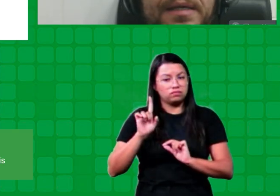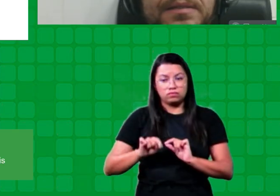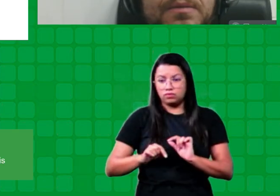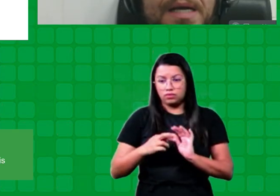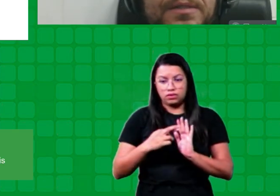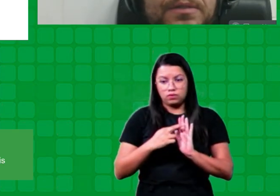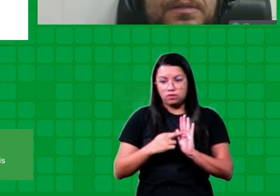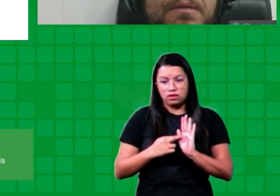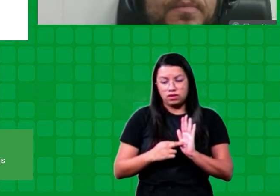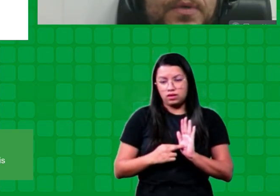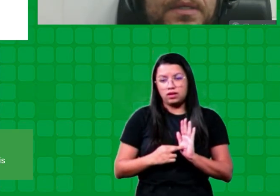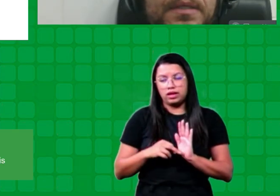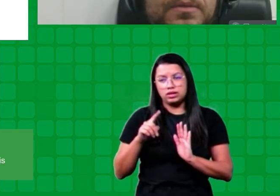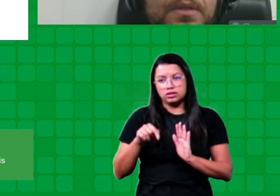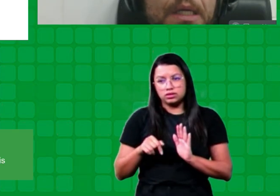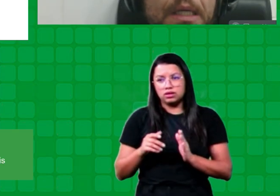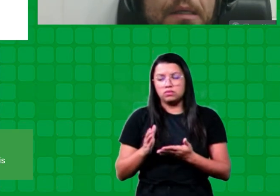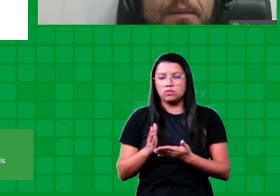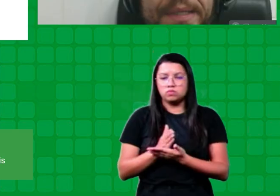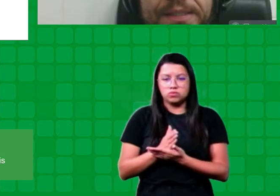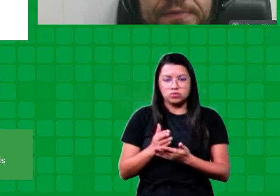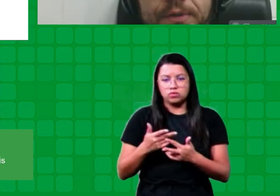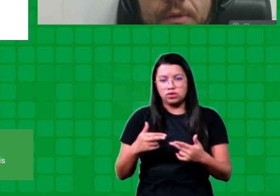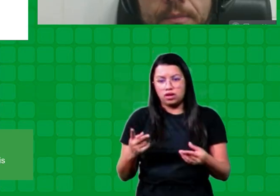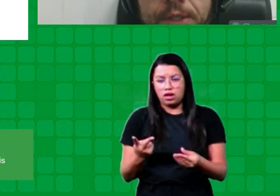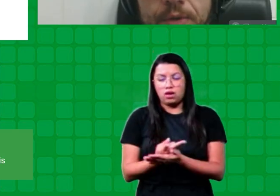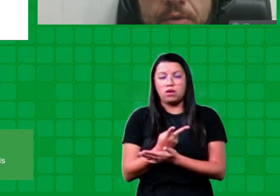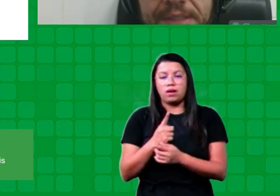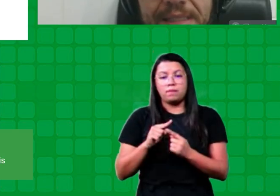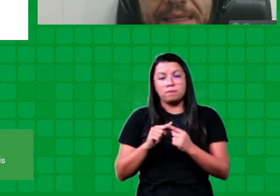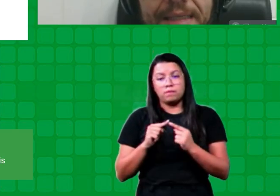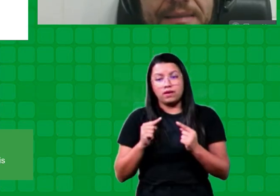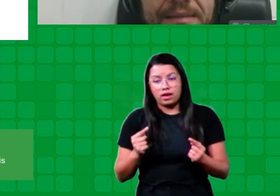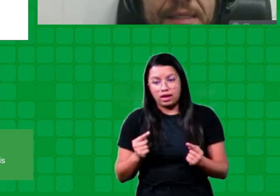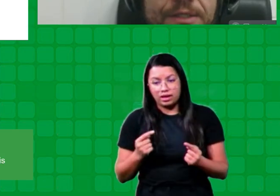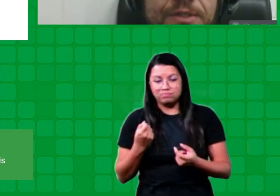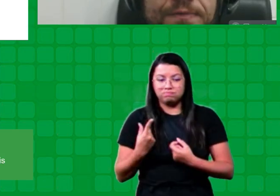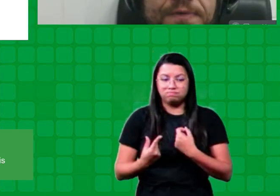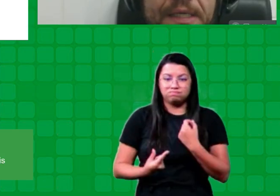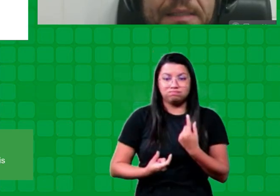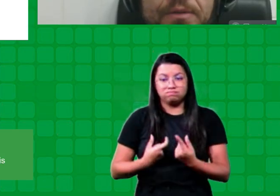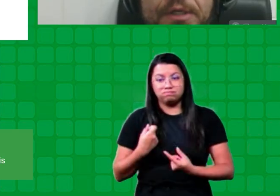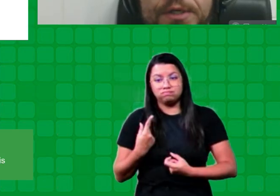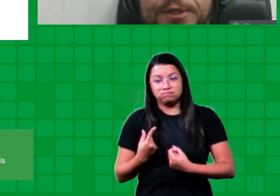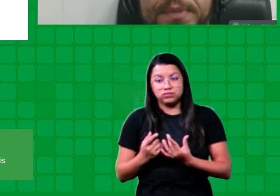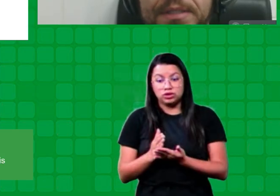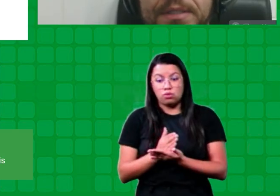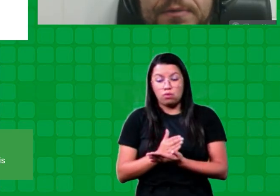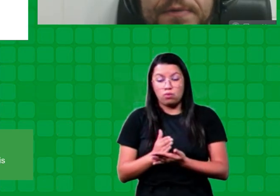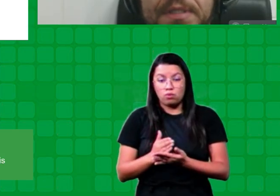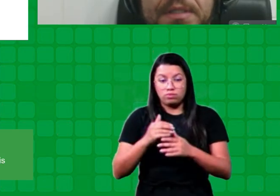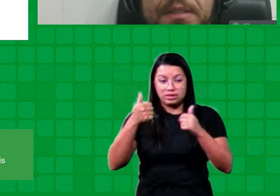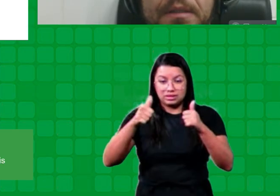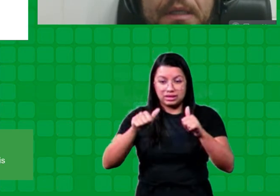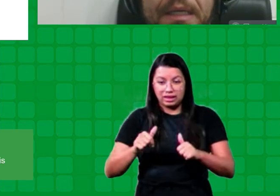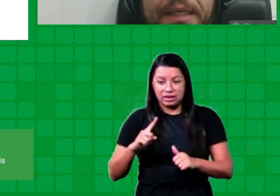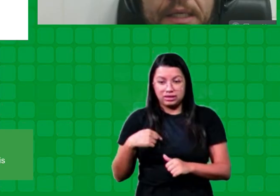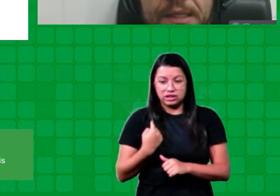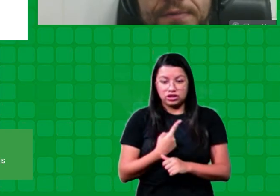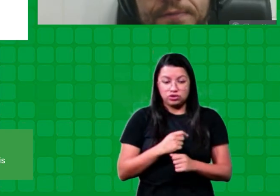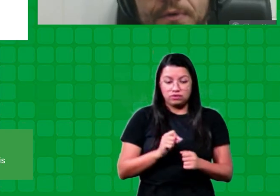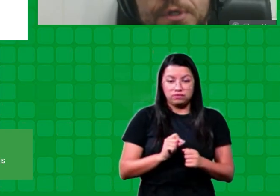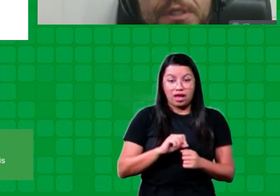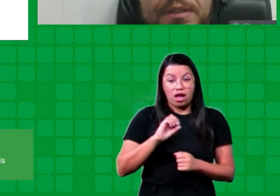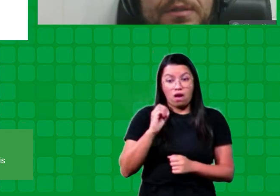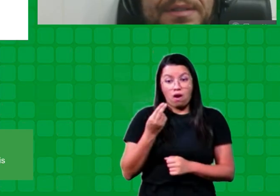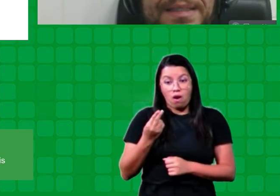via de regra, são casos extemporâneos, mas eventualmente algumas análises que a gente faça, que a gente precise fazer e